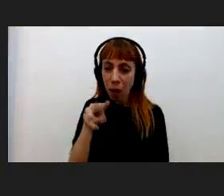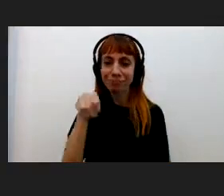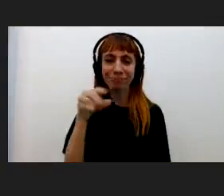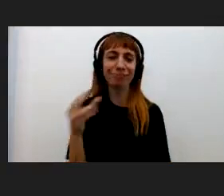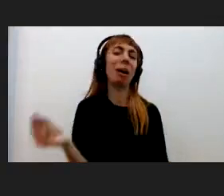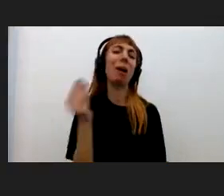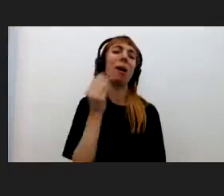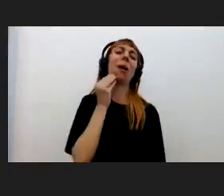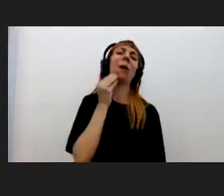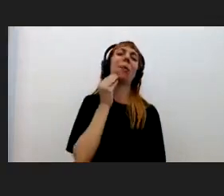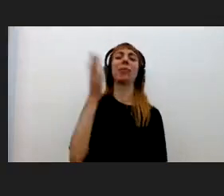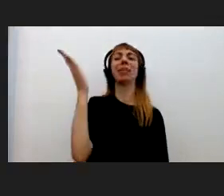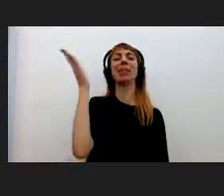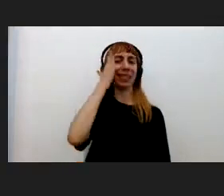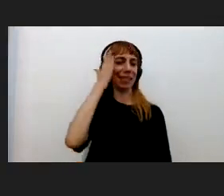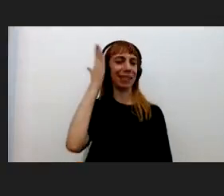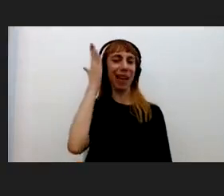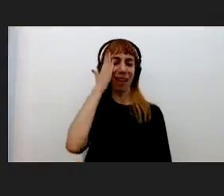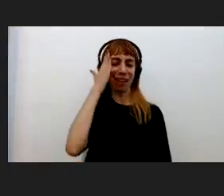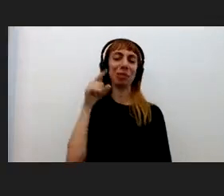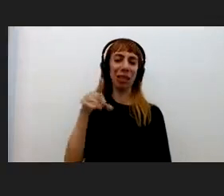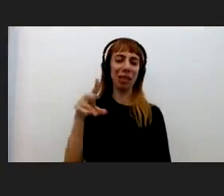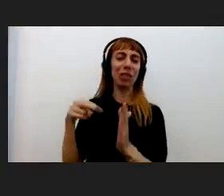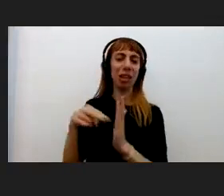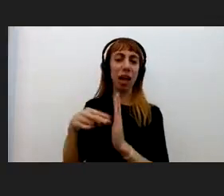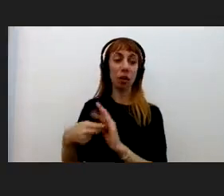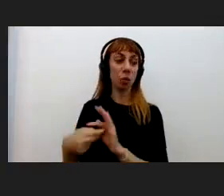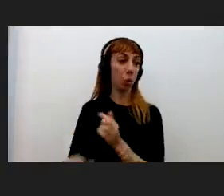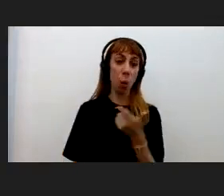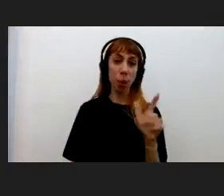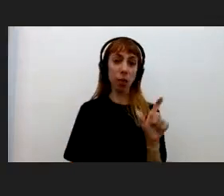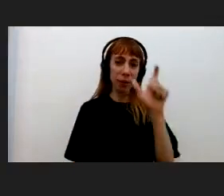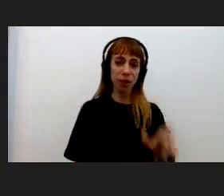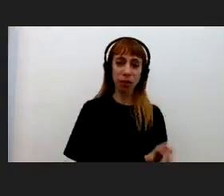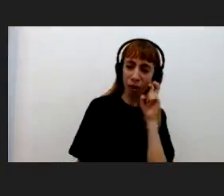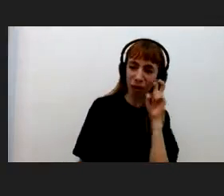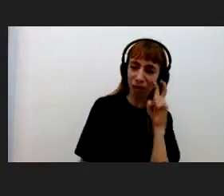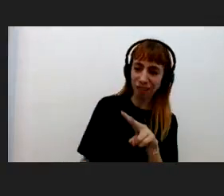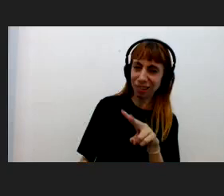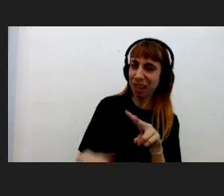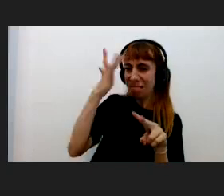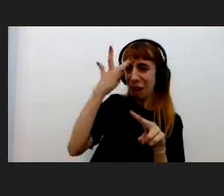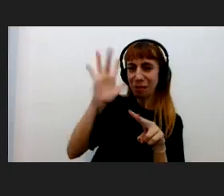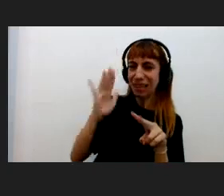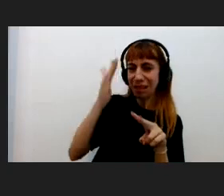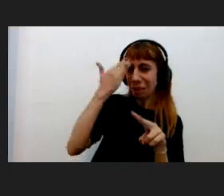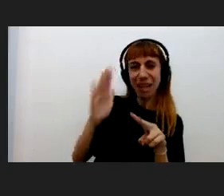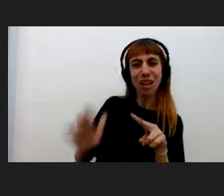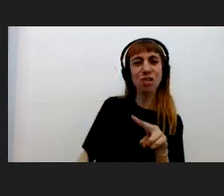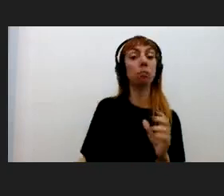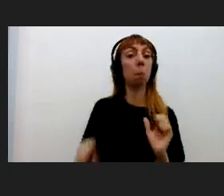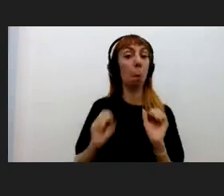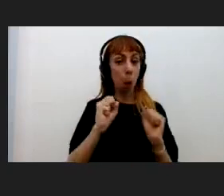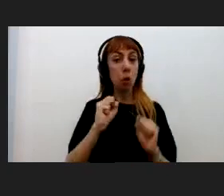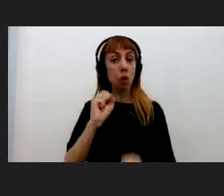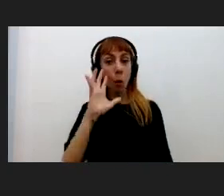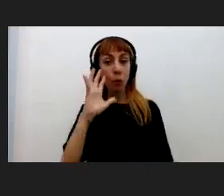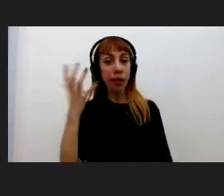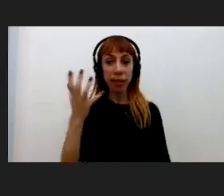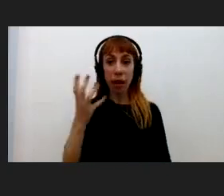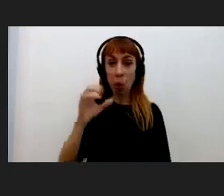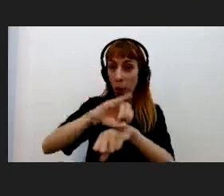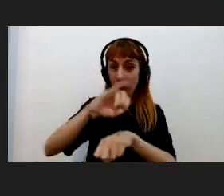essas compreensões que se divergem ao longo da vida. Essas práticas